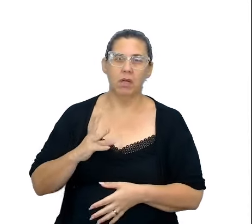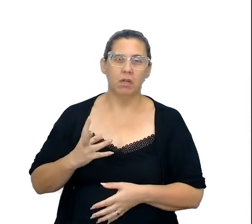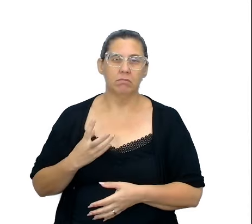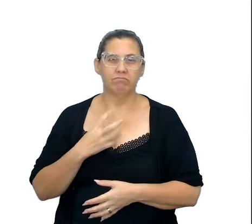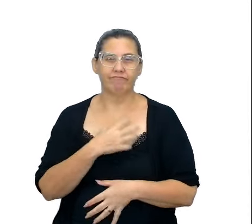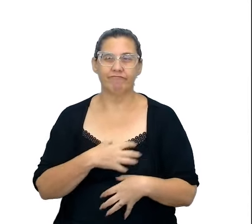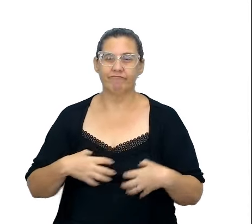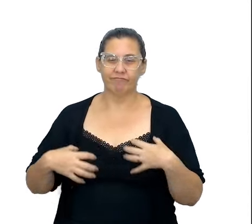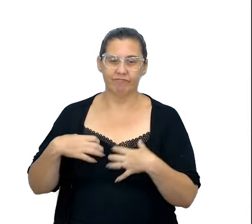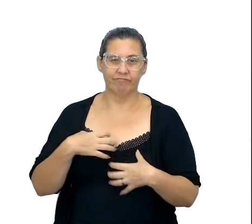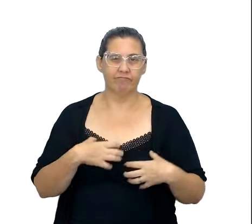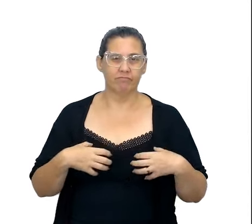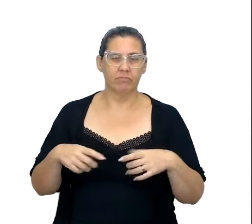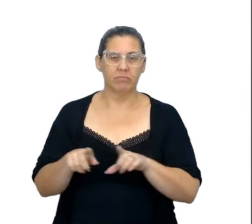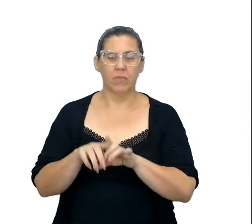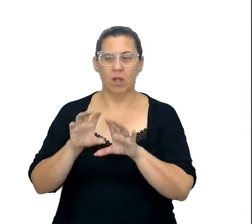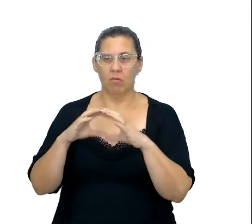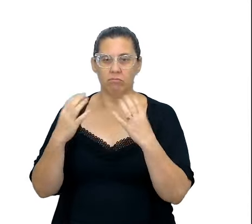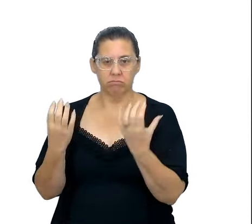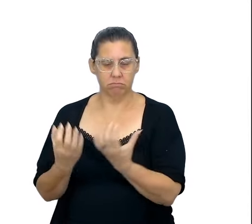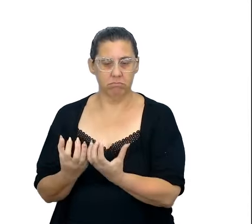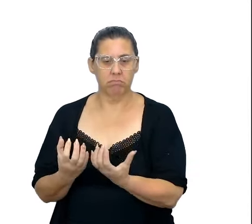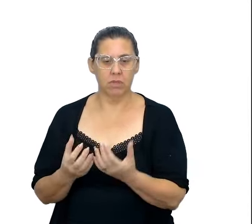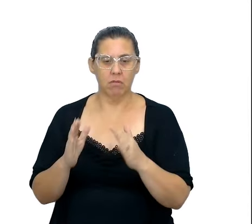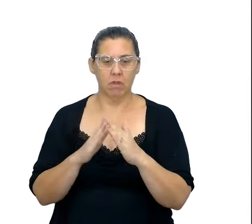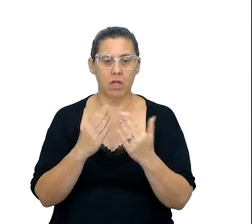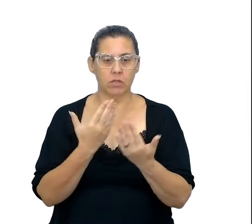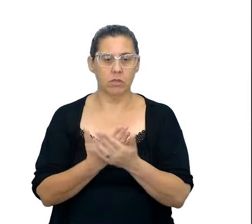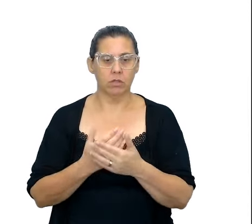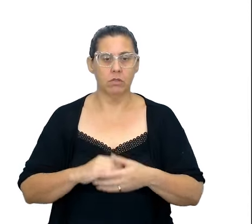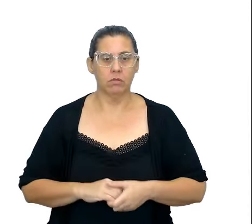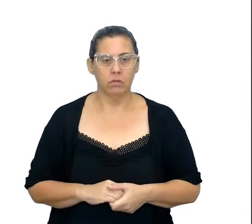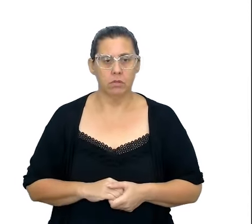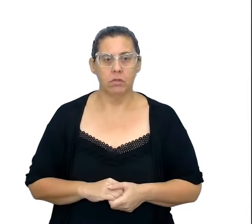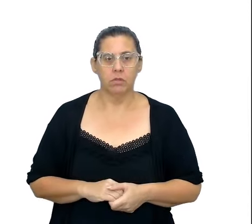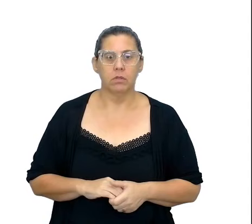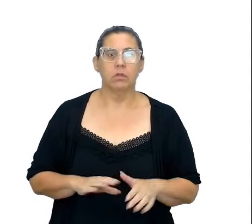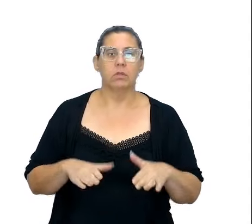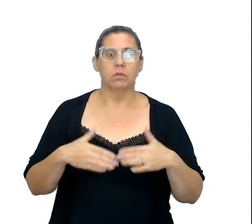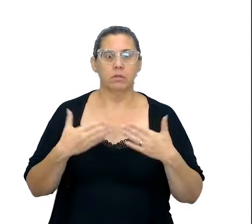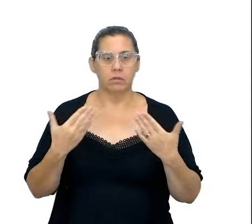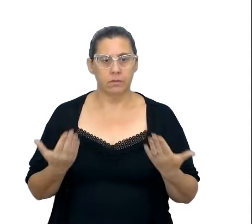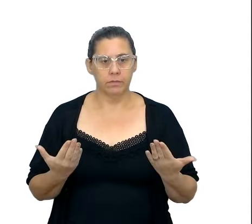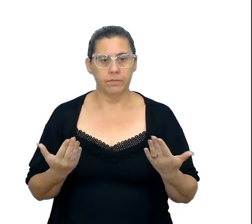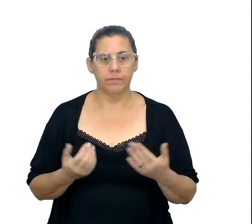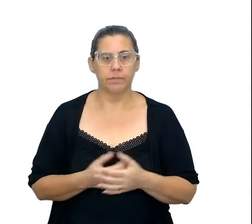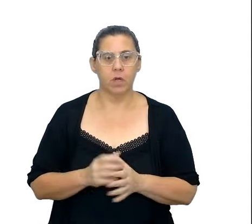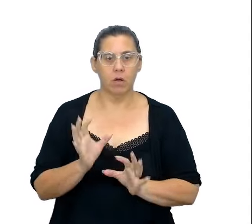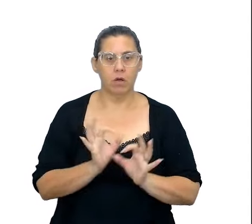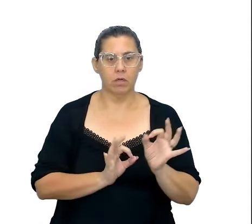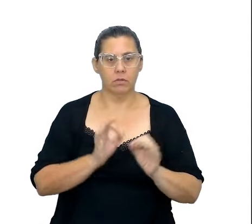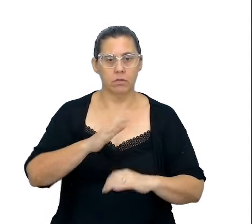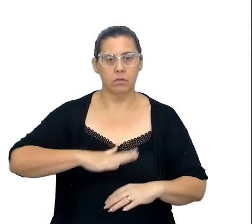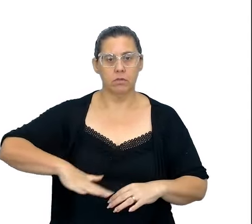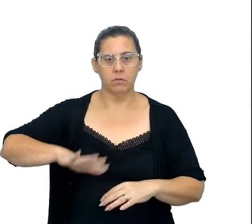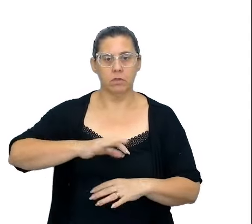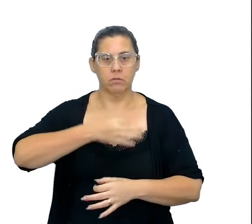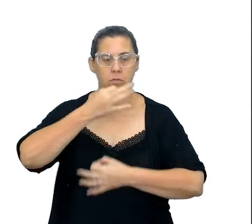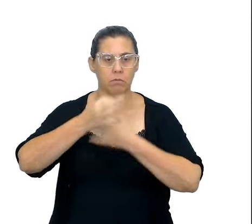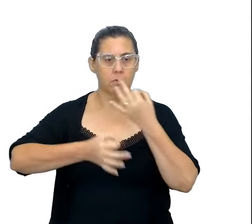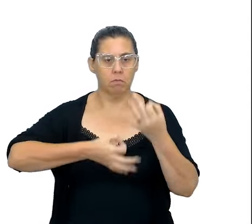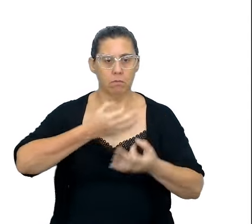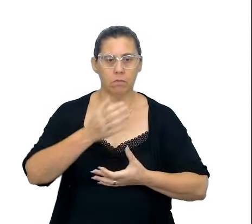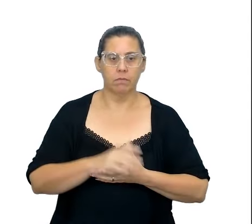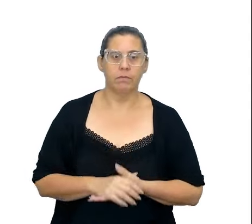moradores da redondeza, bem como o ambiente escolar. E aí a gente chega na organização dos espaços e dos agrupamentos, tá? Como